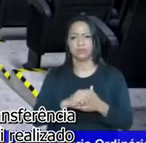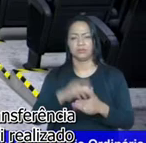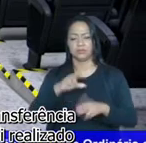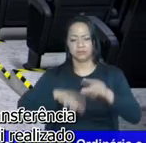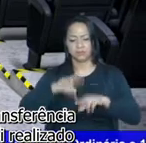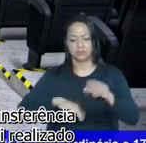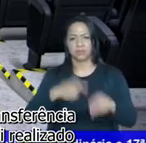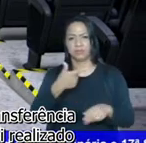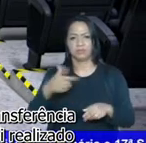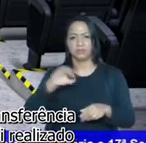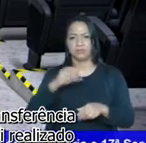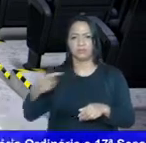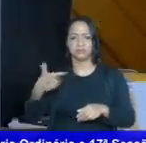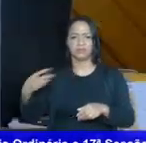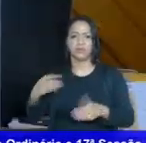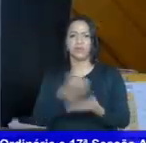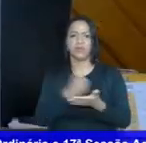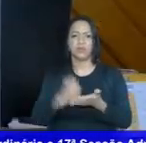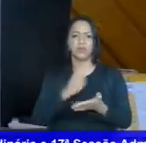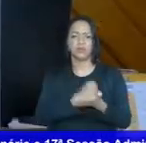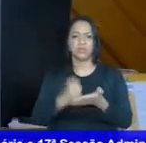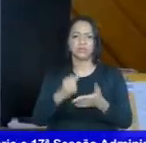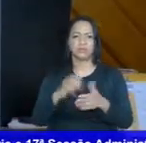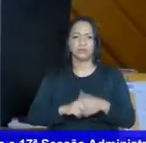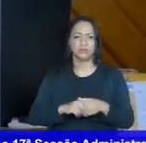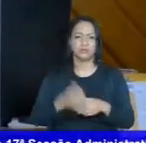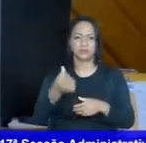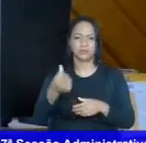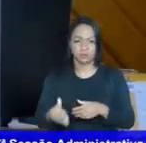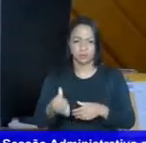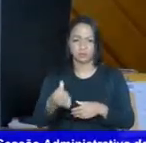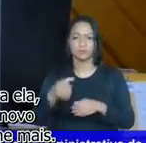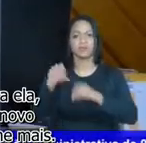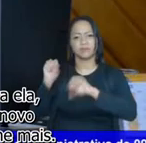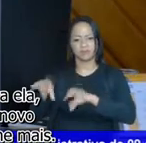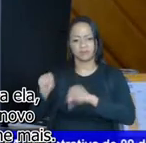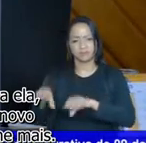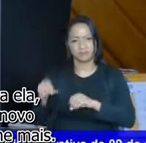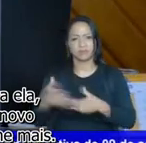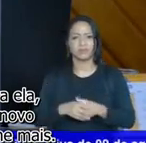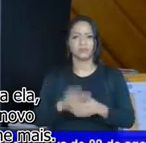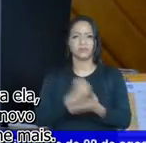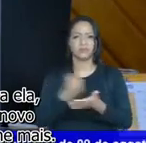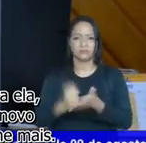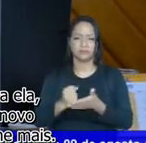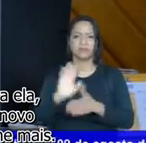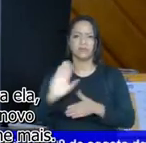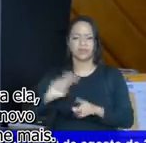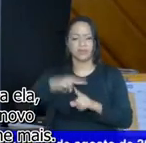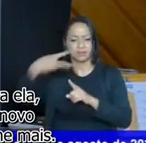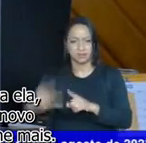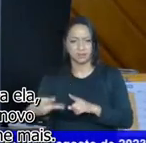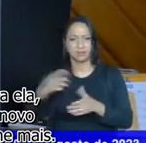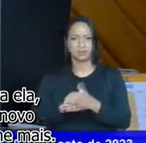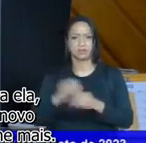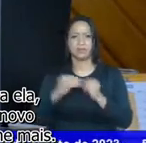2022. O contrato foi realizado na tela, em juiz, 6/9. Então, quando ela fez o contrato, ela já tinha transferido para ela, inclusive